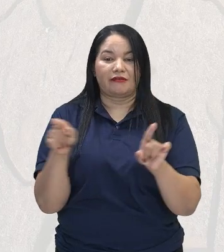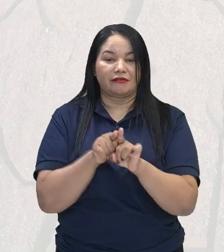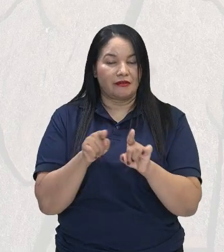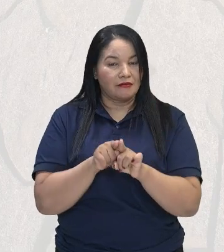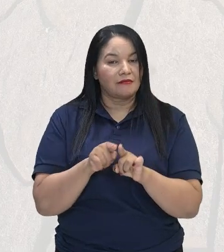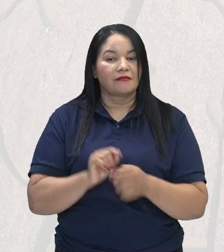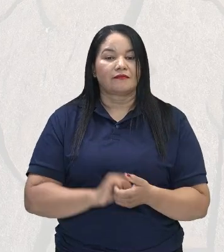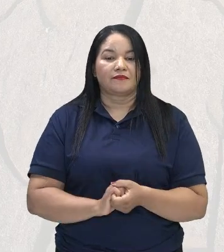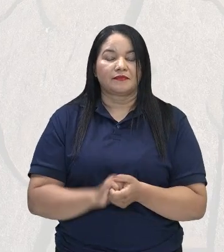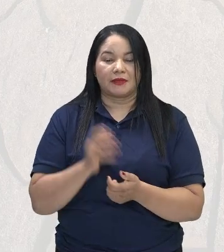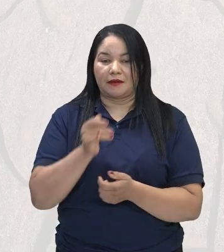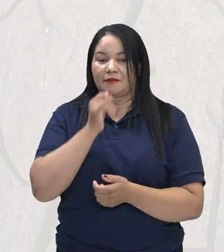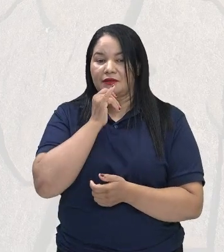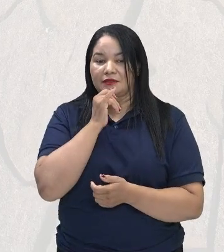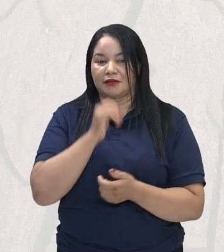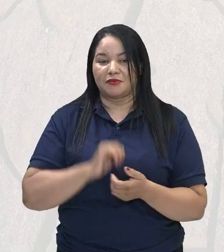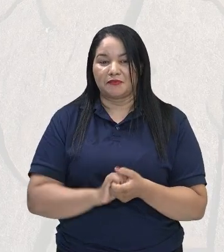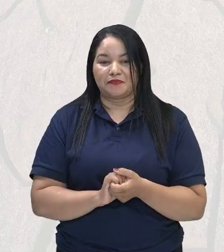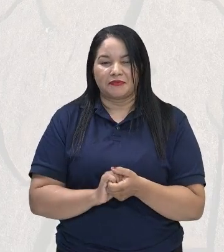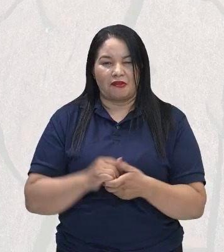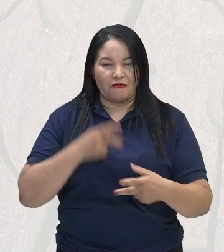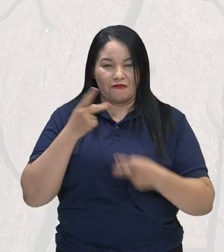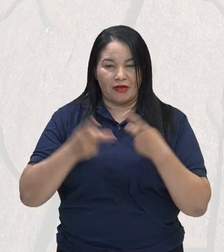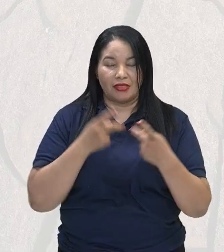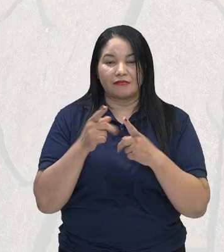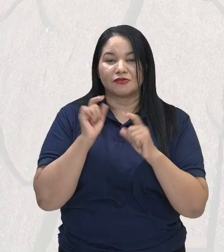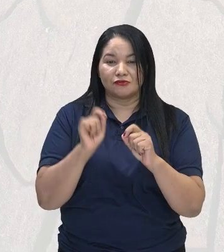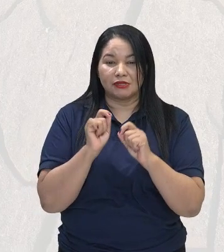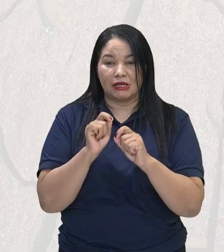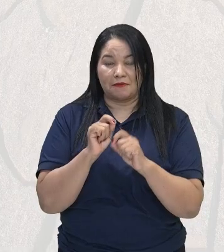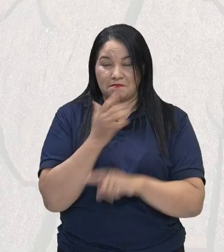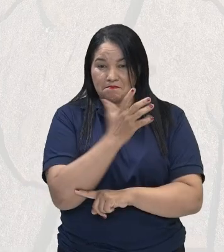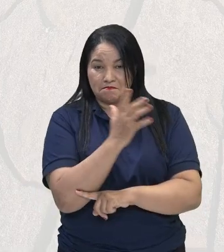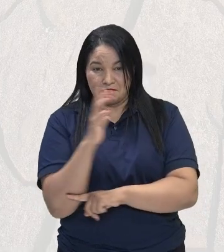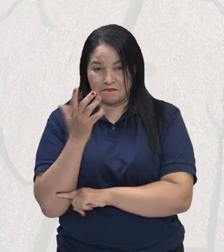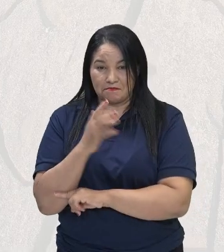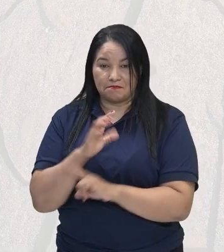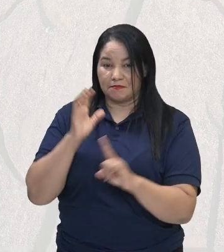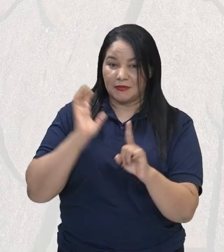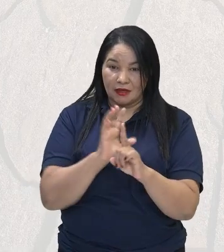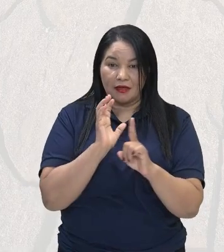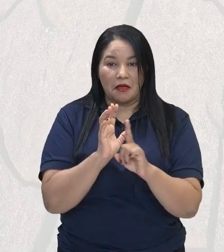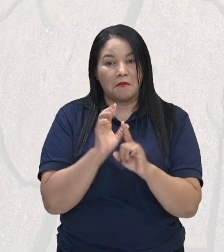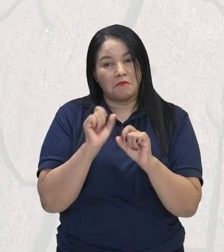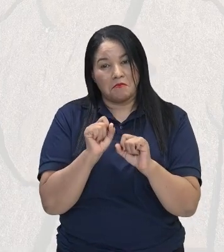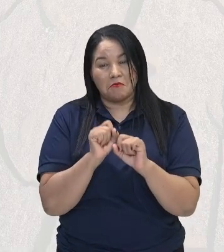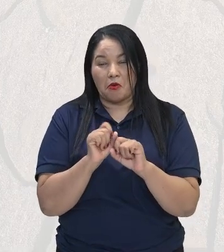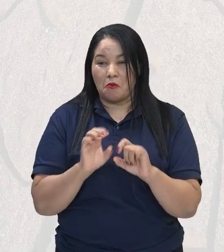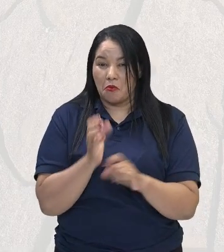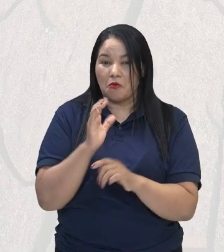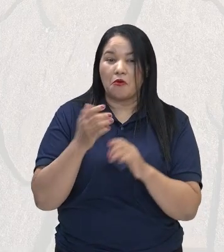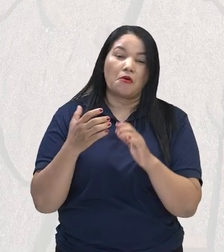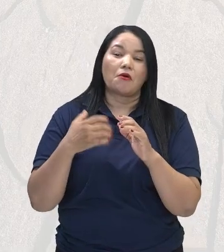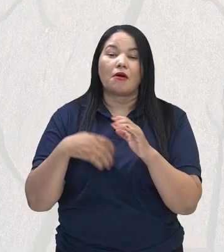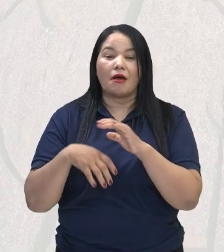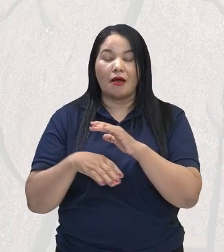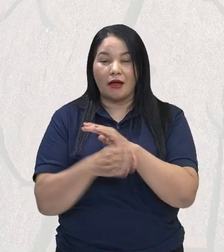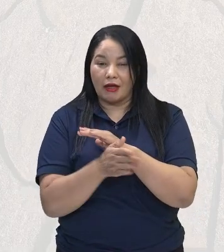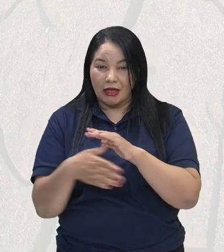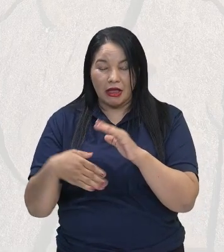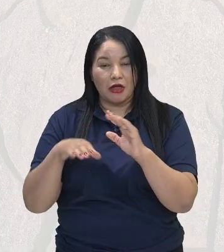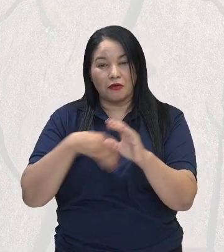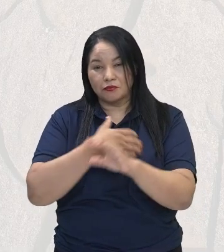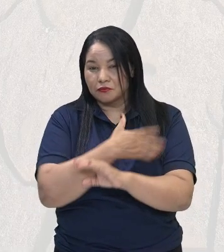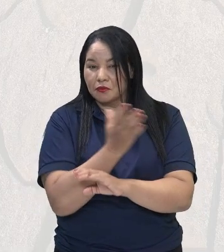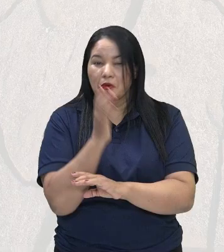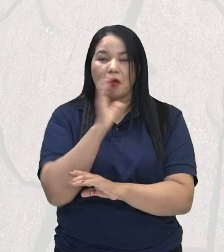Por exemplo, nós falamos aqui dos impactos ambientais, como a destruição de ecossistemas, poluição do ar